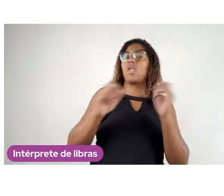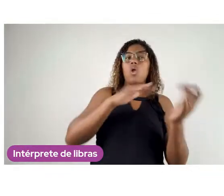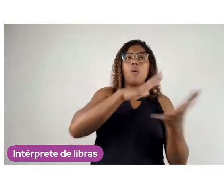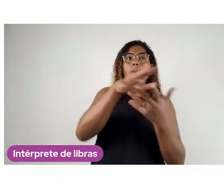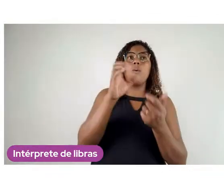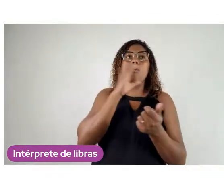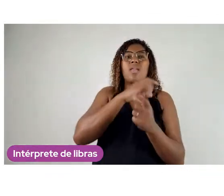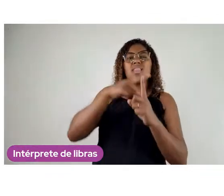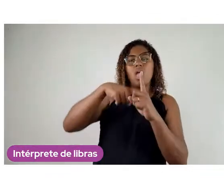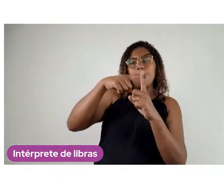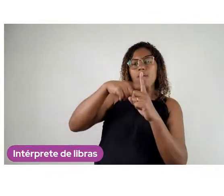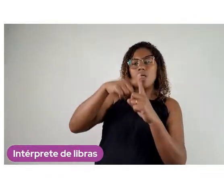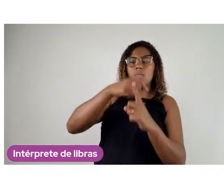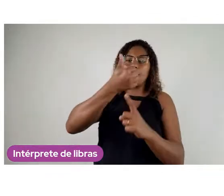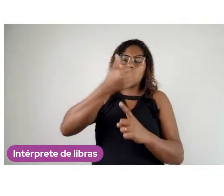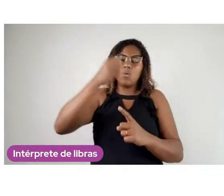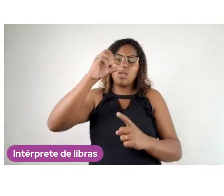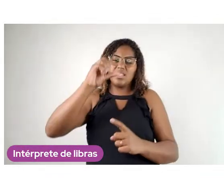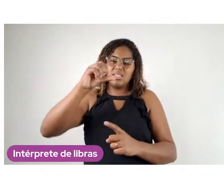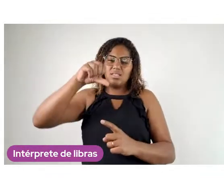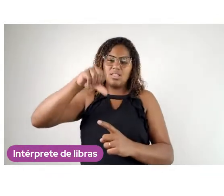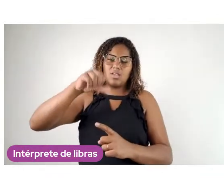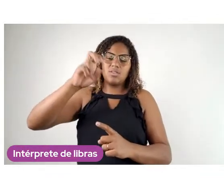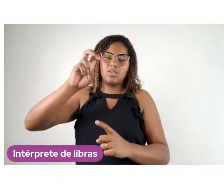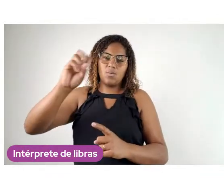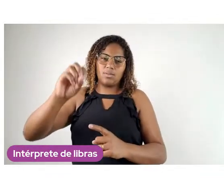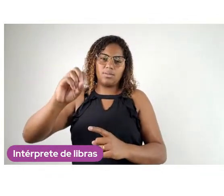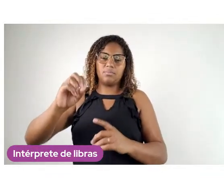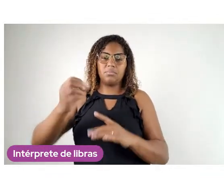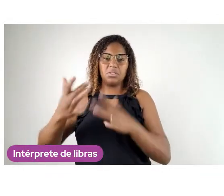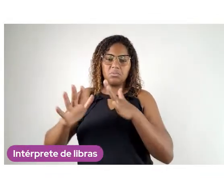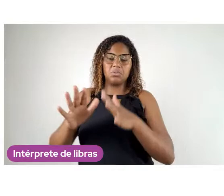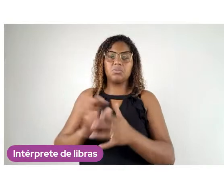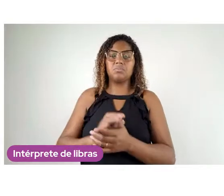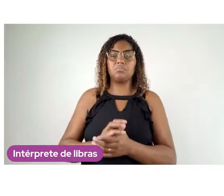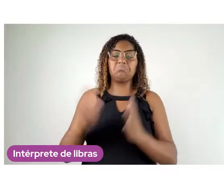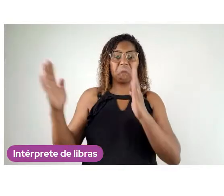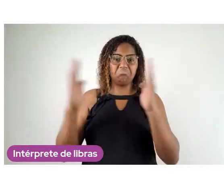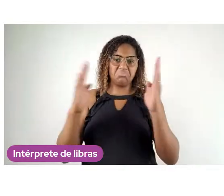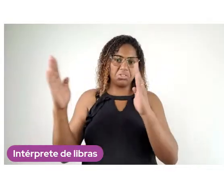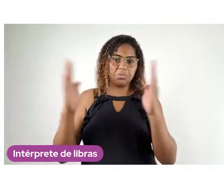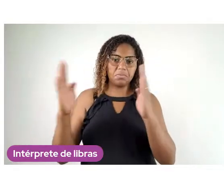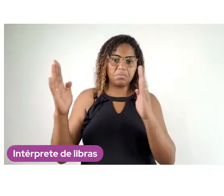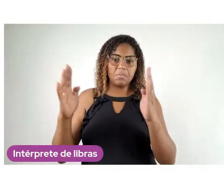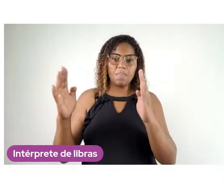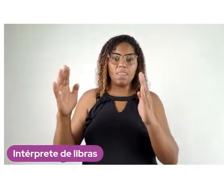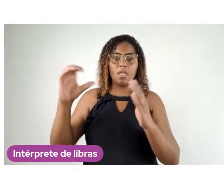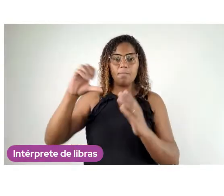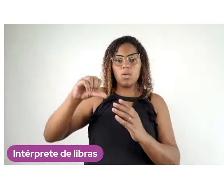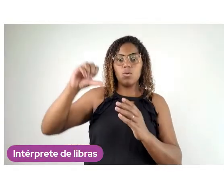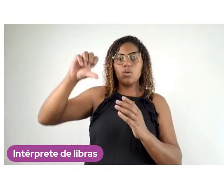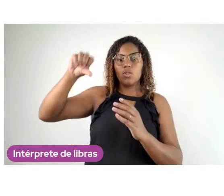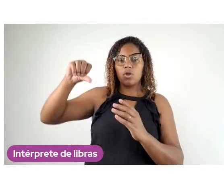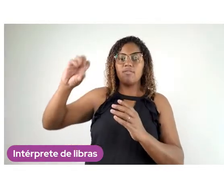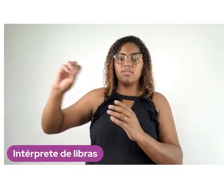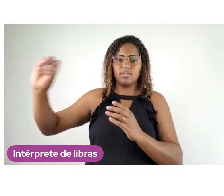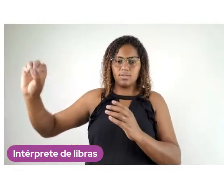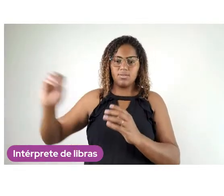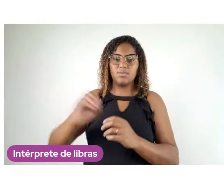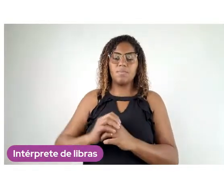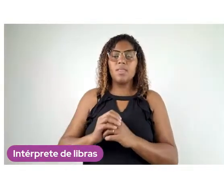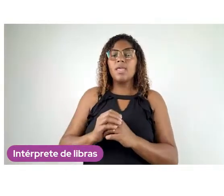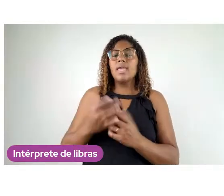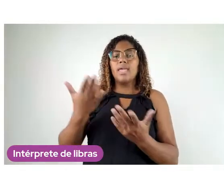entre 1850 e 1900, né, antes do começo das grandes emissões de gases de efeito estufa, né? E a